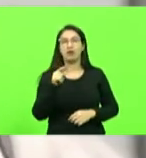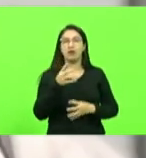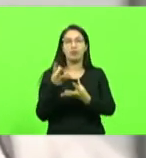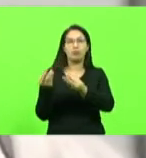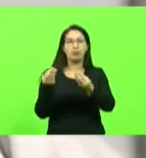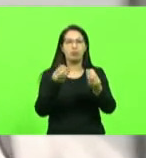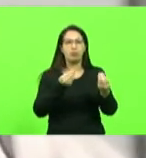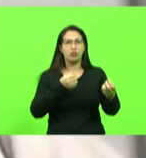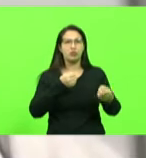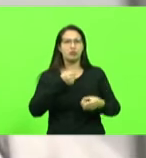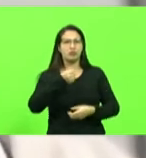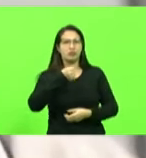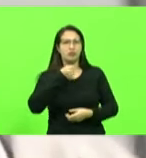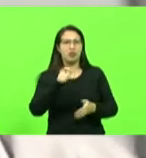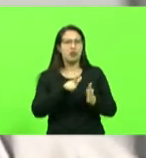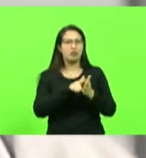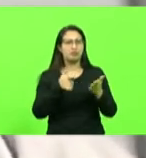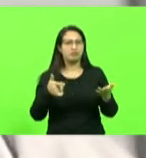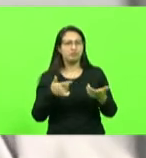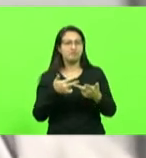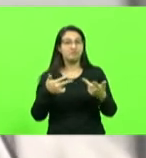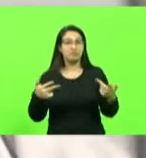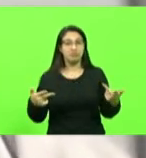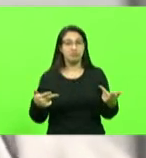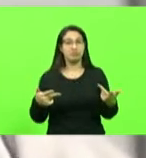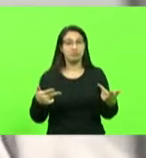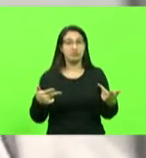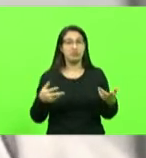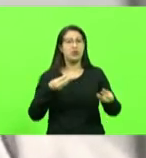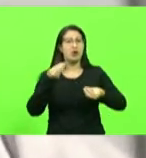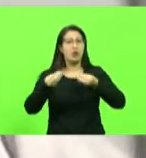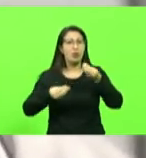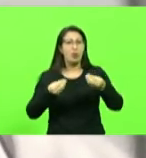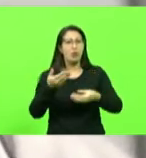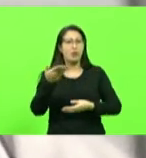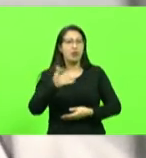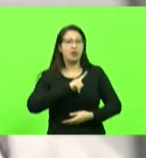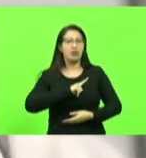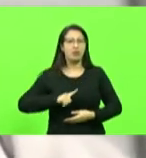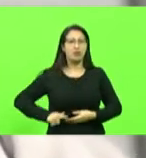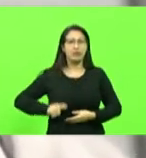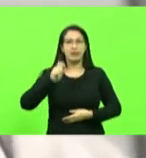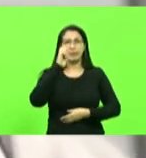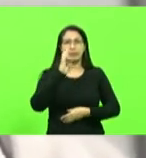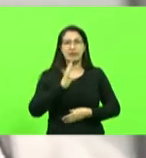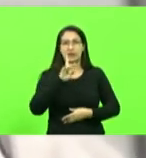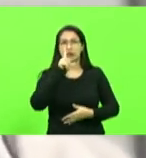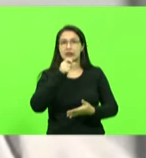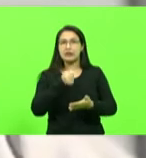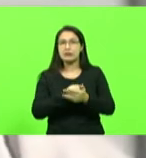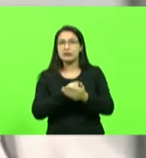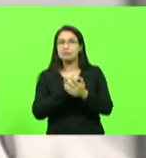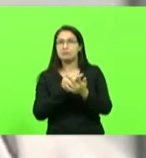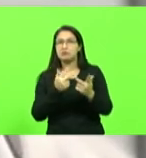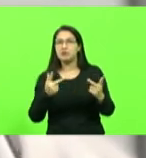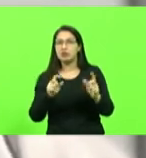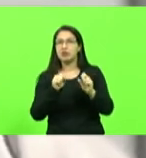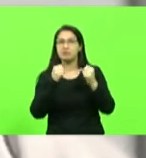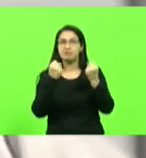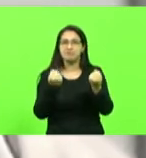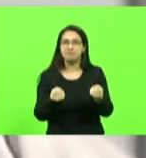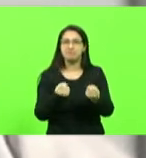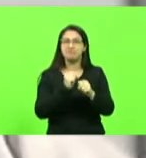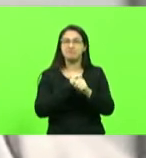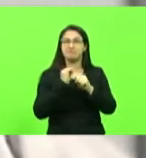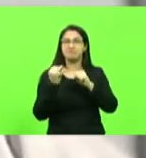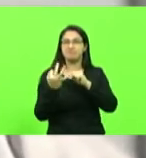informando, né, da direção que o atual governo brasileiro tem tomado em relação ao enfrentamento da